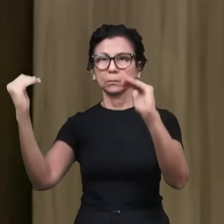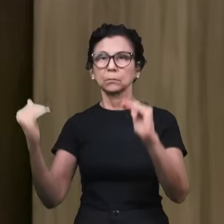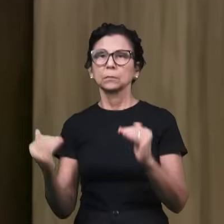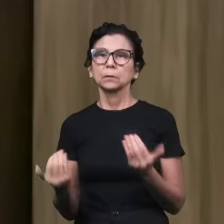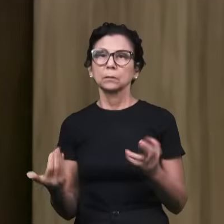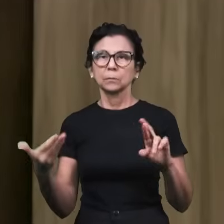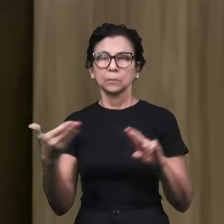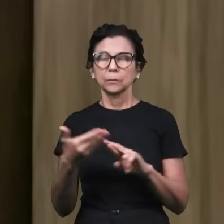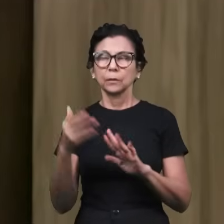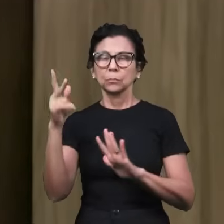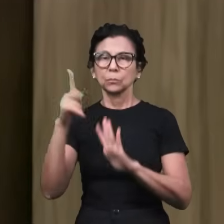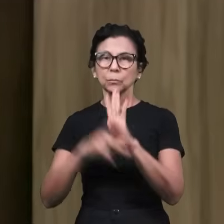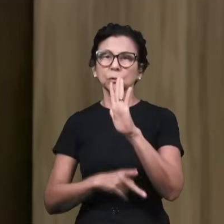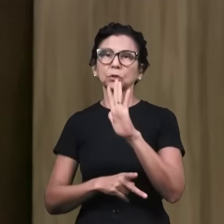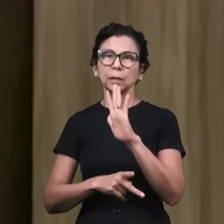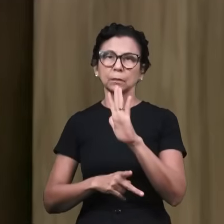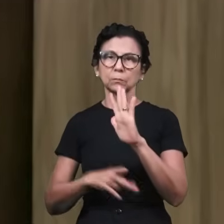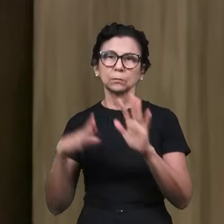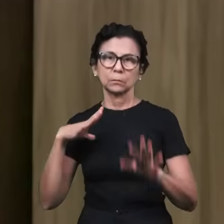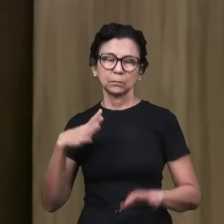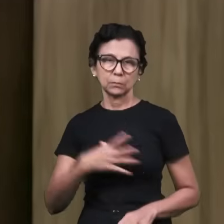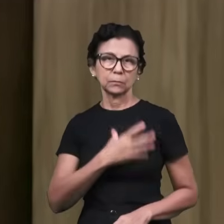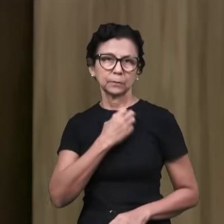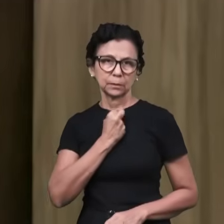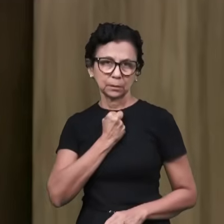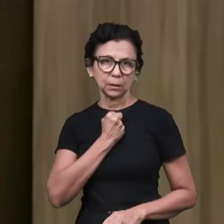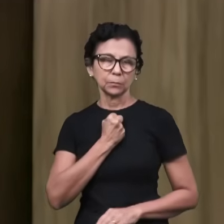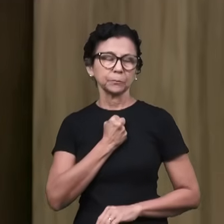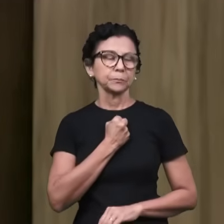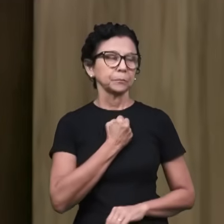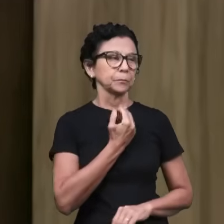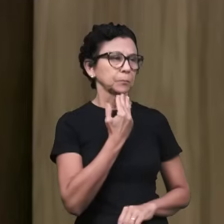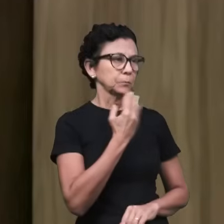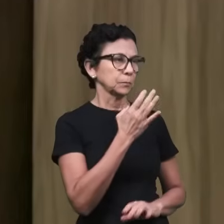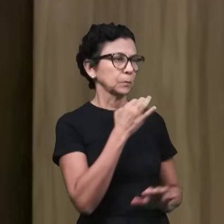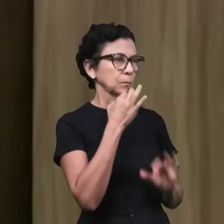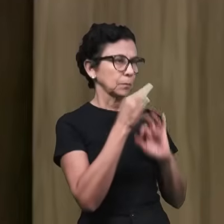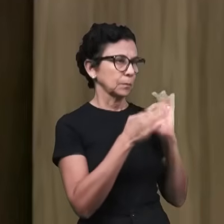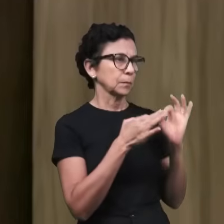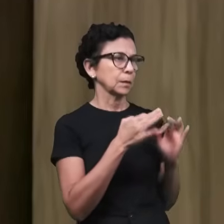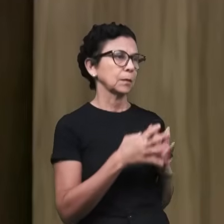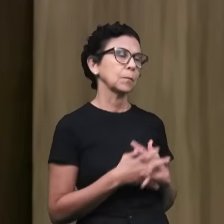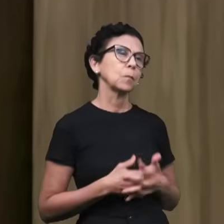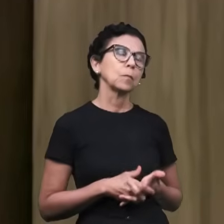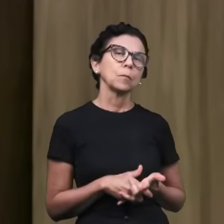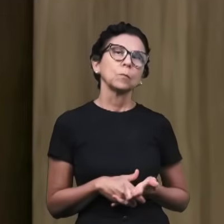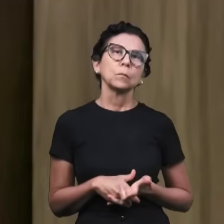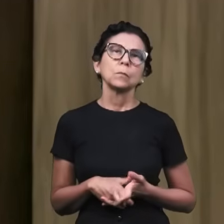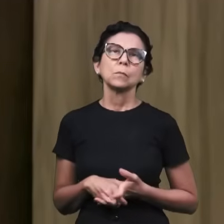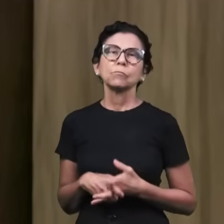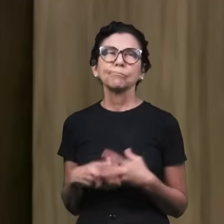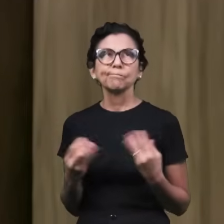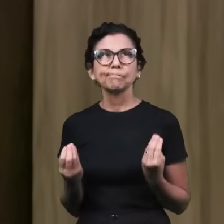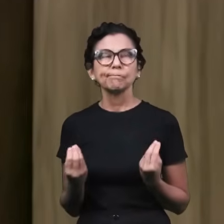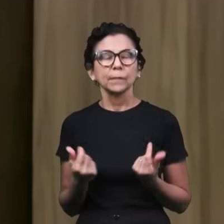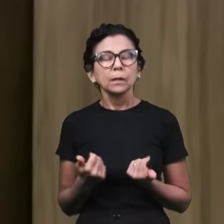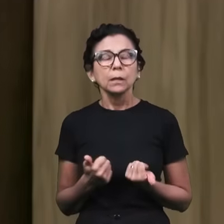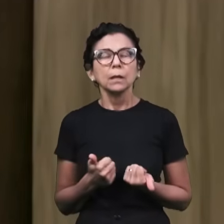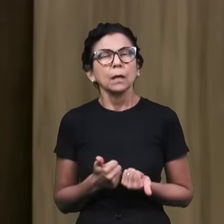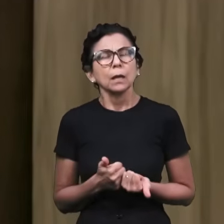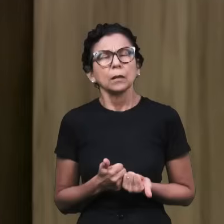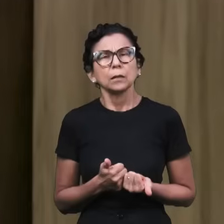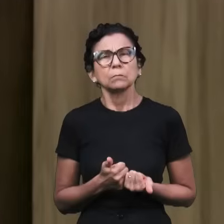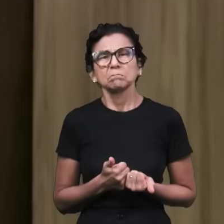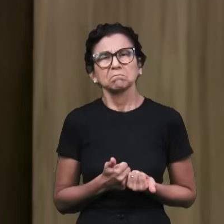que eu quero dizer, gostaria que você comentasse, é que o homem ele pode ter todos os